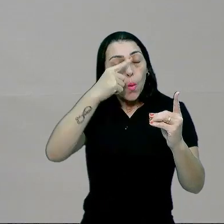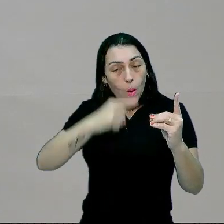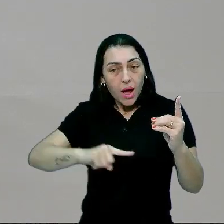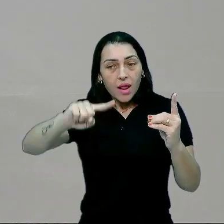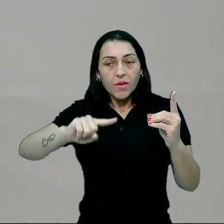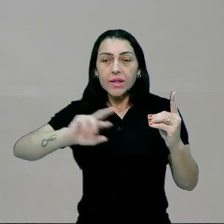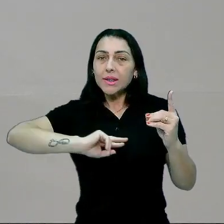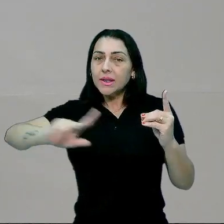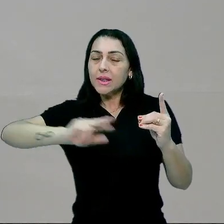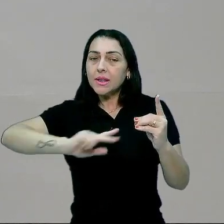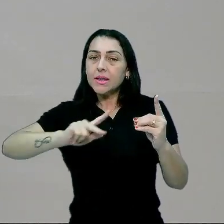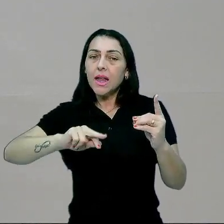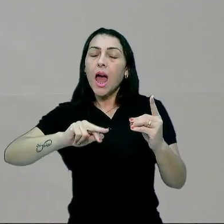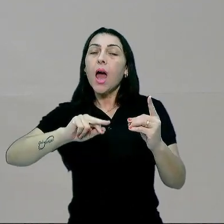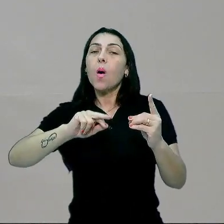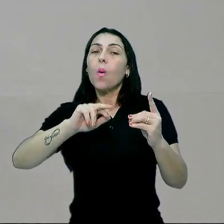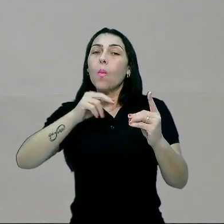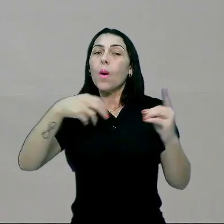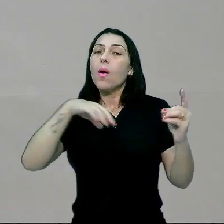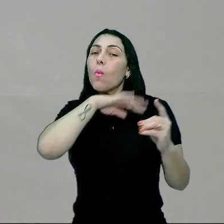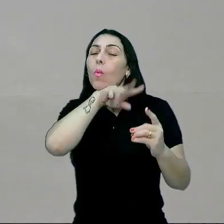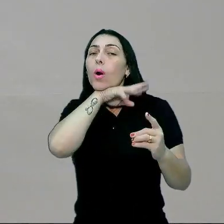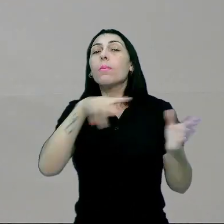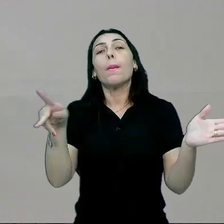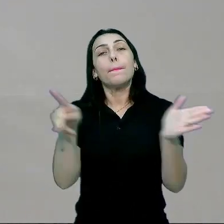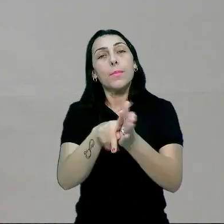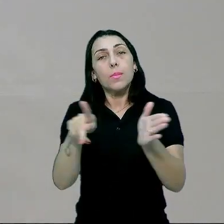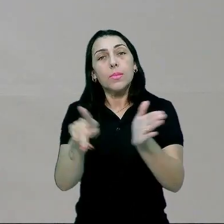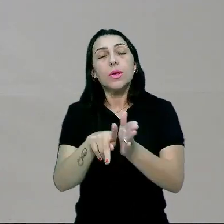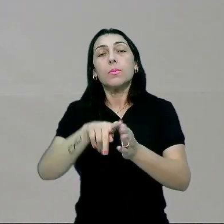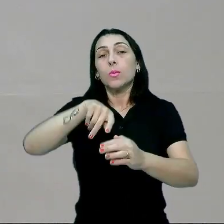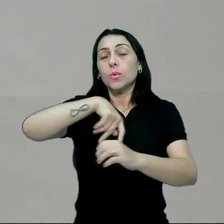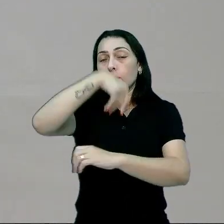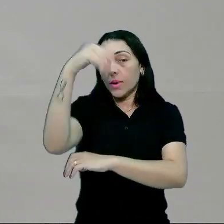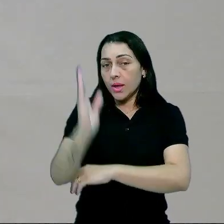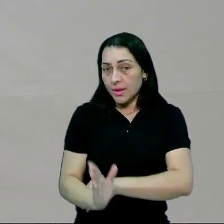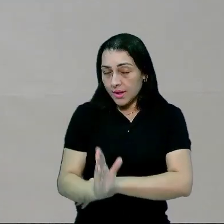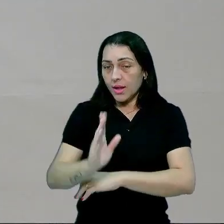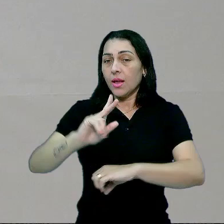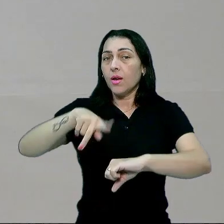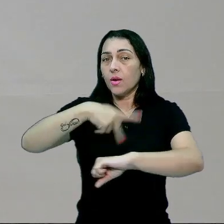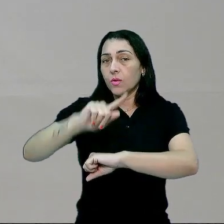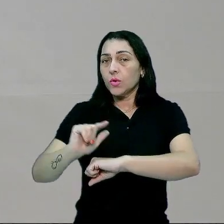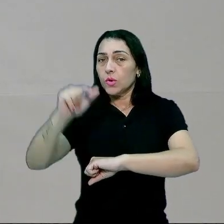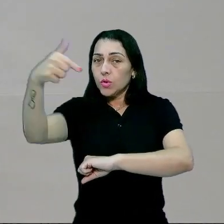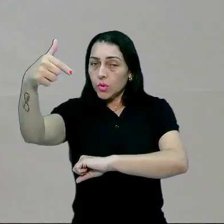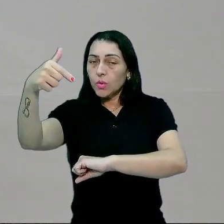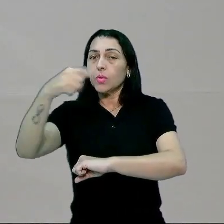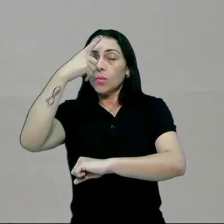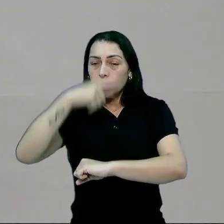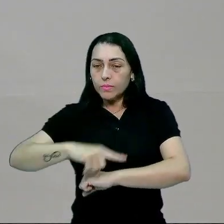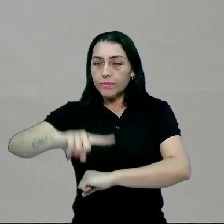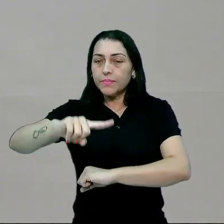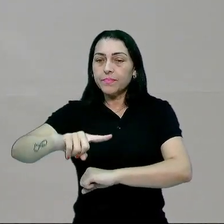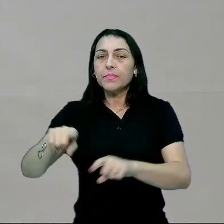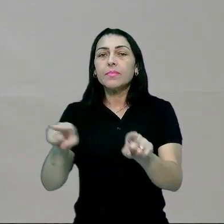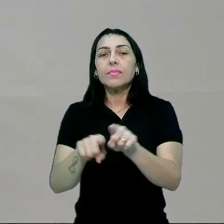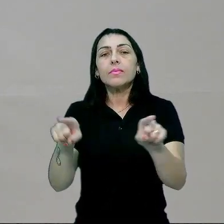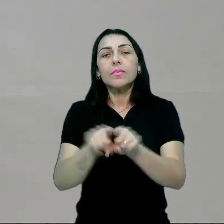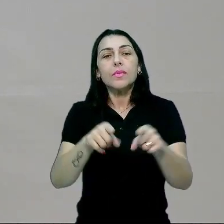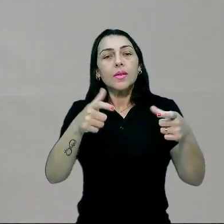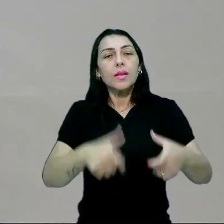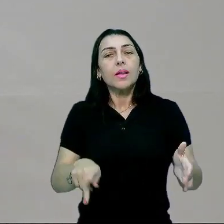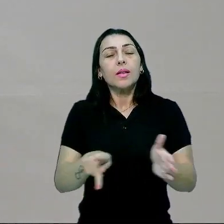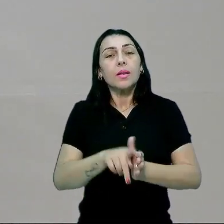não é um animal típico do Brasil. Ele é exótico. Ele é um animal de fora. E o cenário